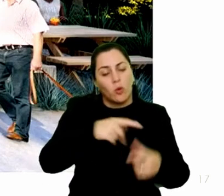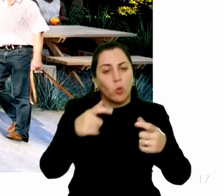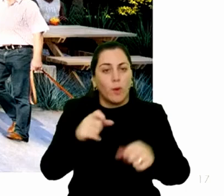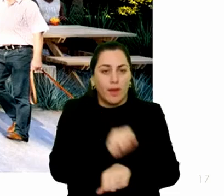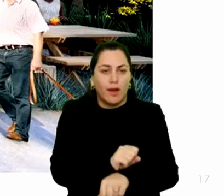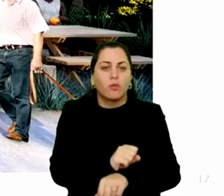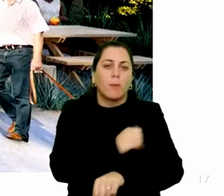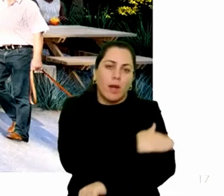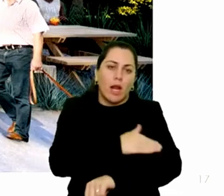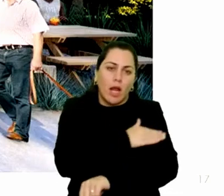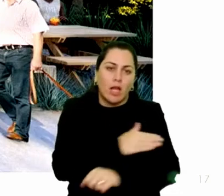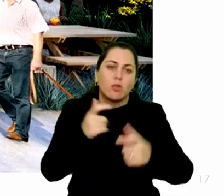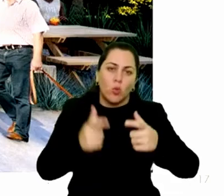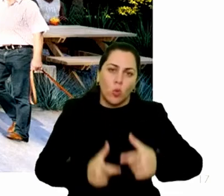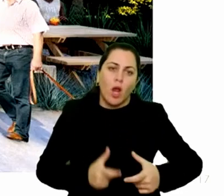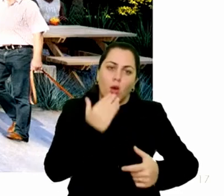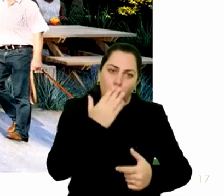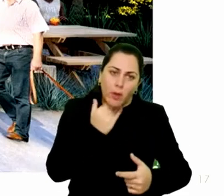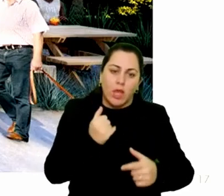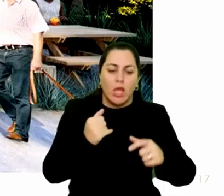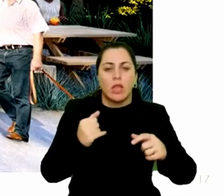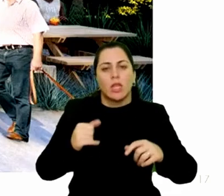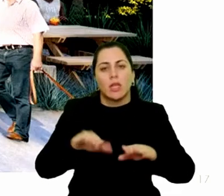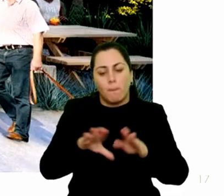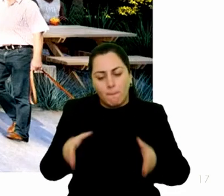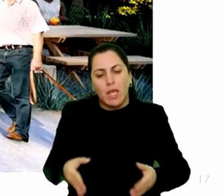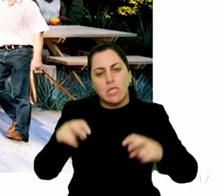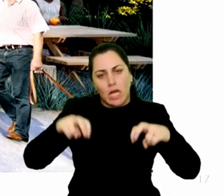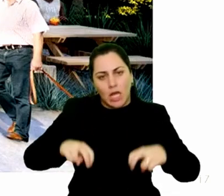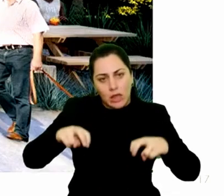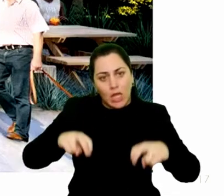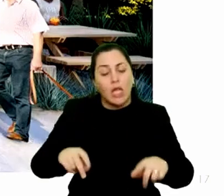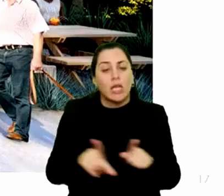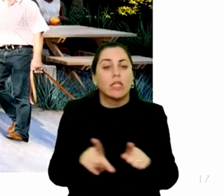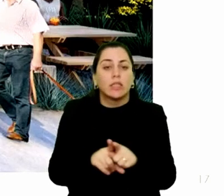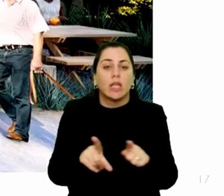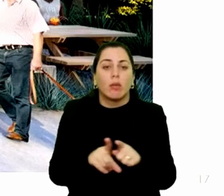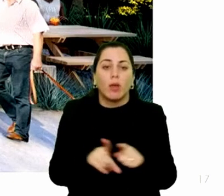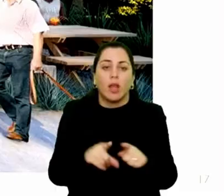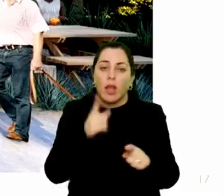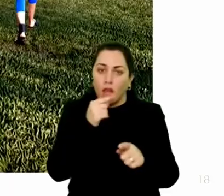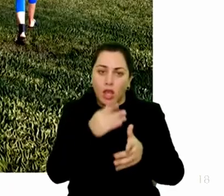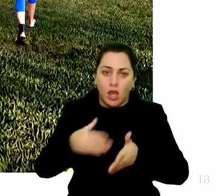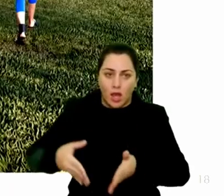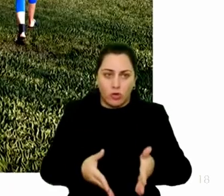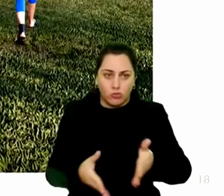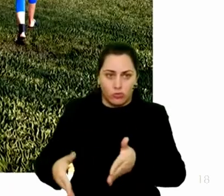uma pracinha, com um quiosque de alimentação, mesa, cadeira, e o riacho aqui, que vem acompanhando o